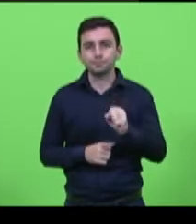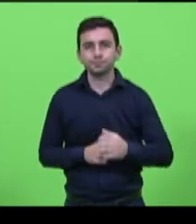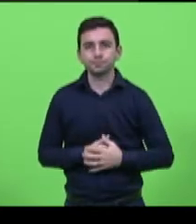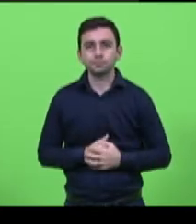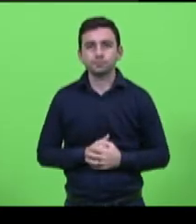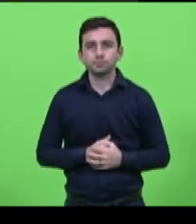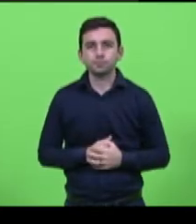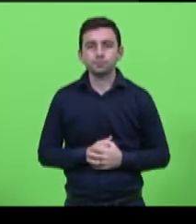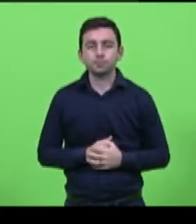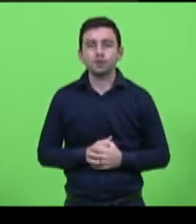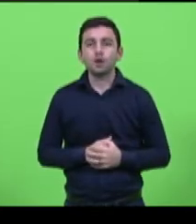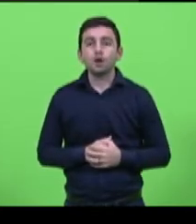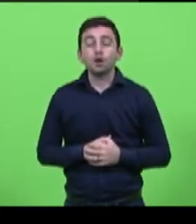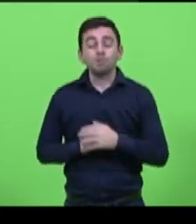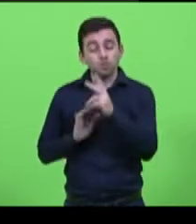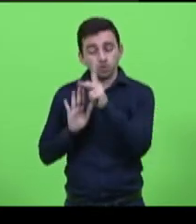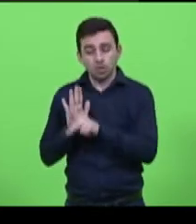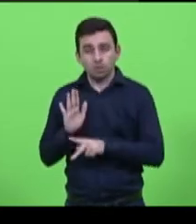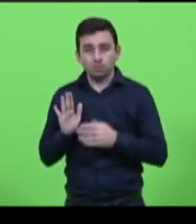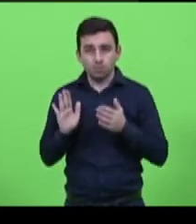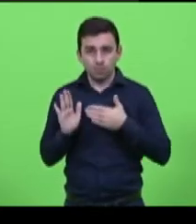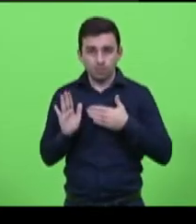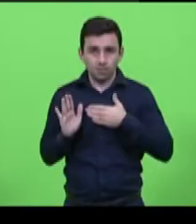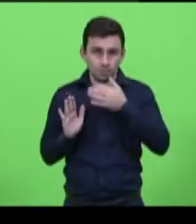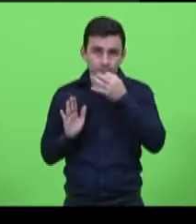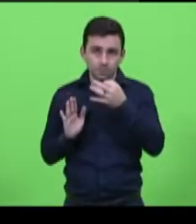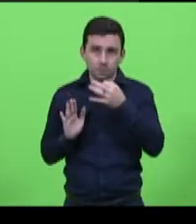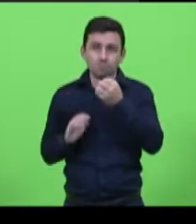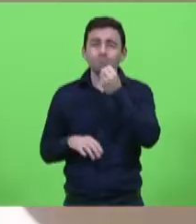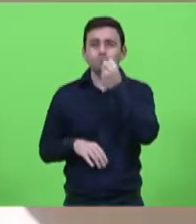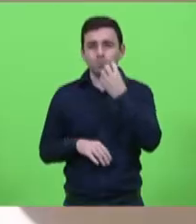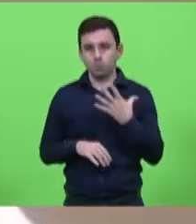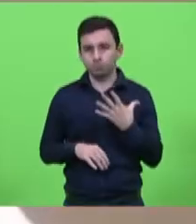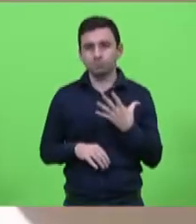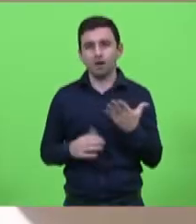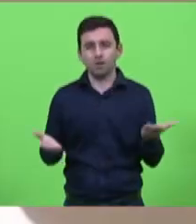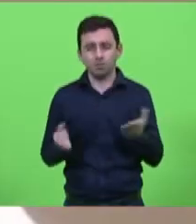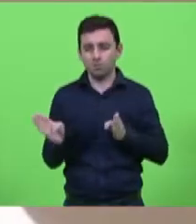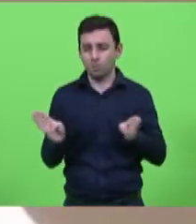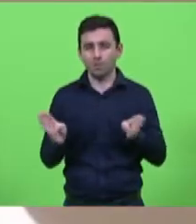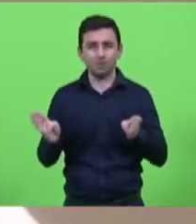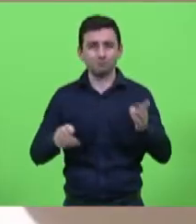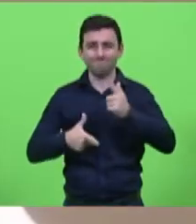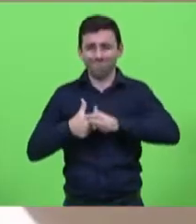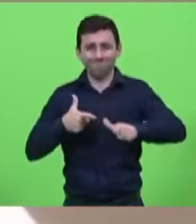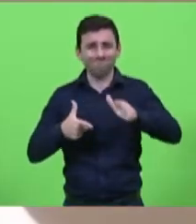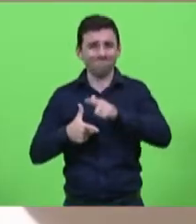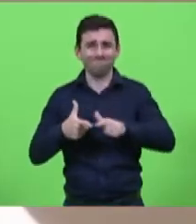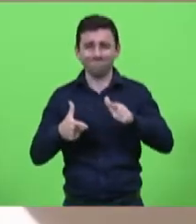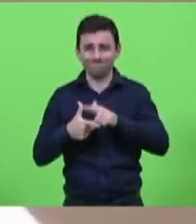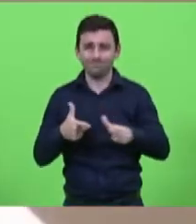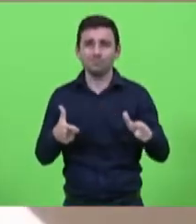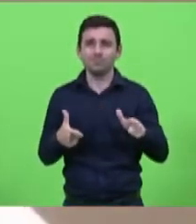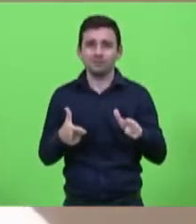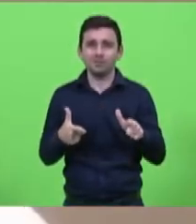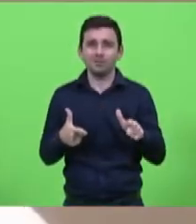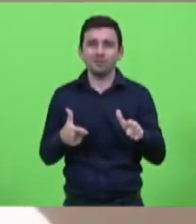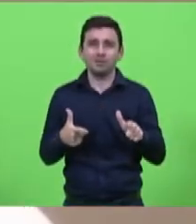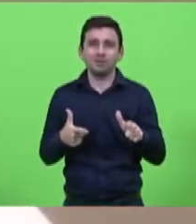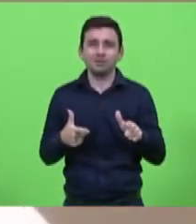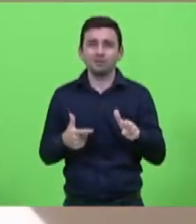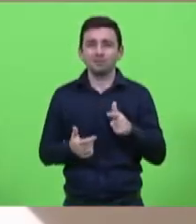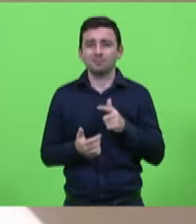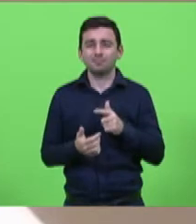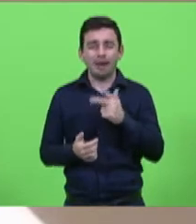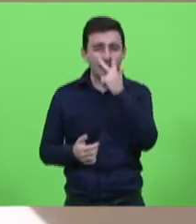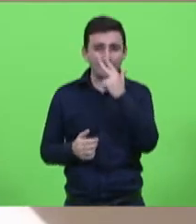esse projeto, na minha opinião, ele vem em boa hora, porque nesses momentos de crise, muitas vezes a linha é muito